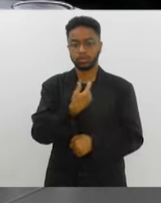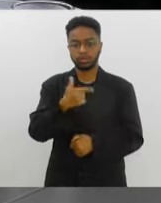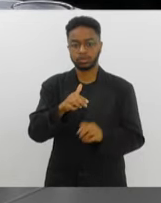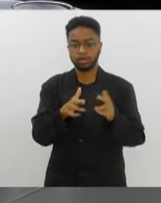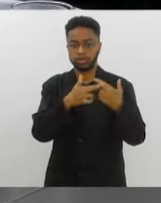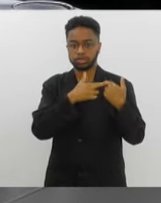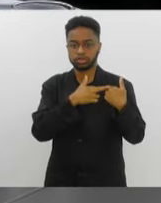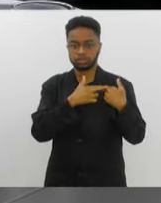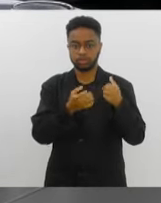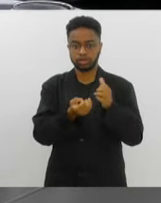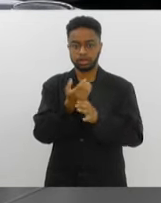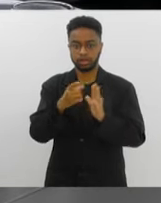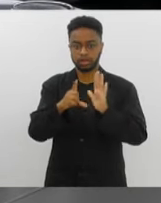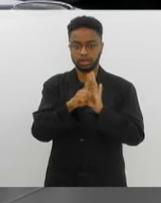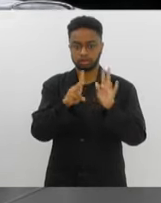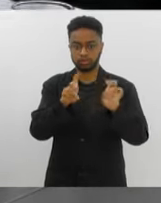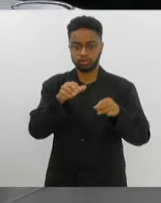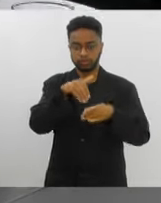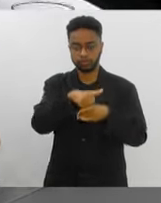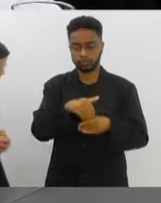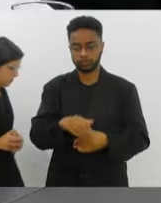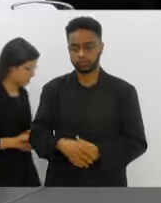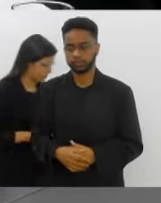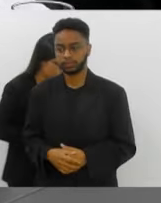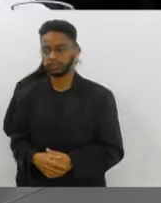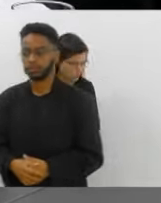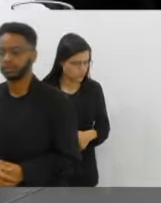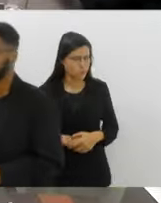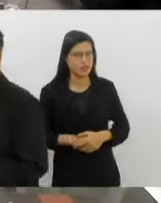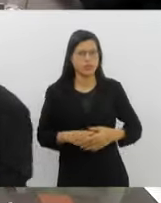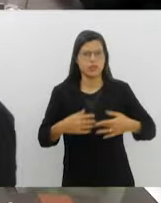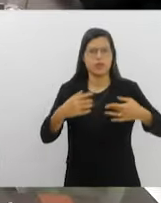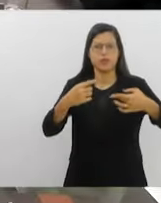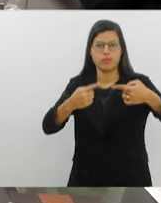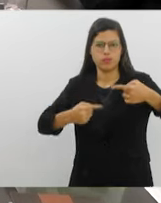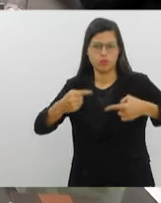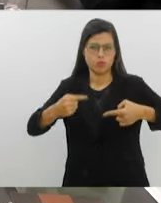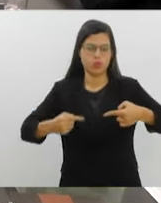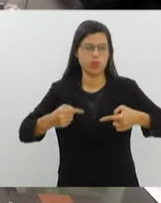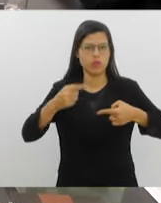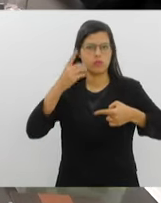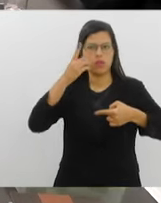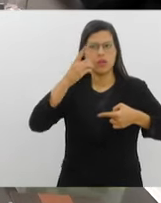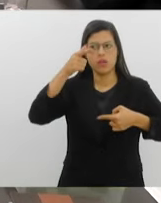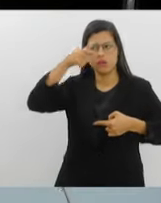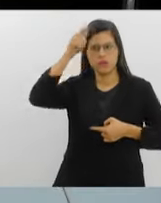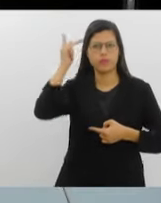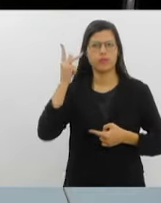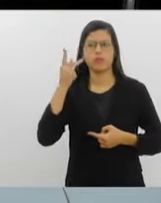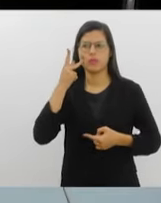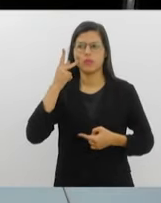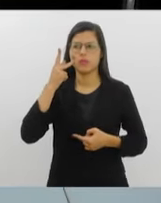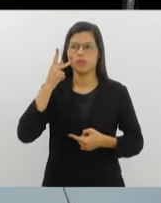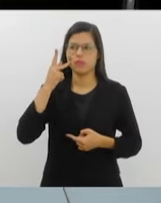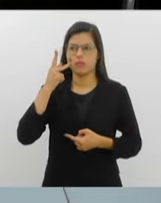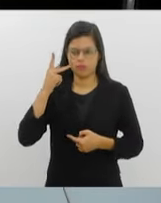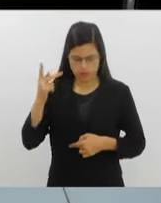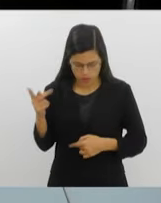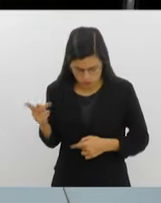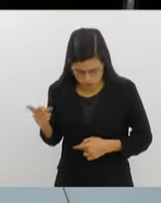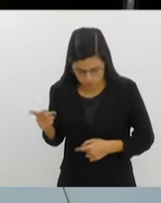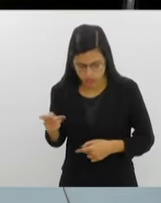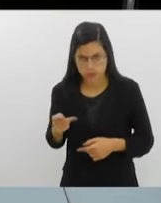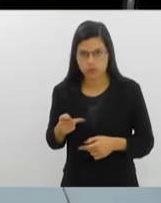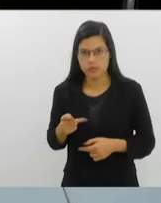para legislar sobre eleições. Em discussão, deputado Luiz Paulo. Senhor presidente, mais um